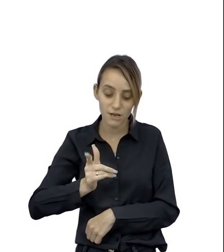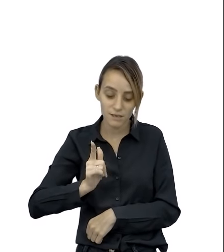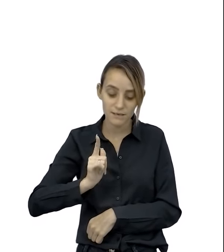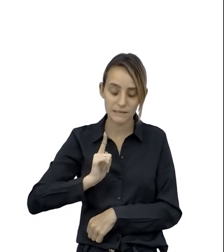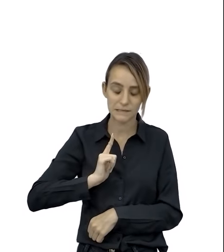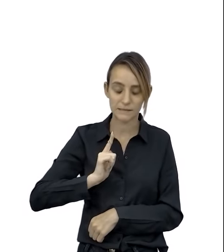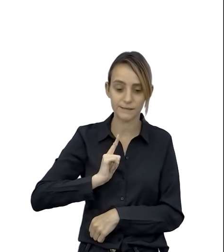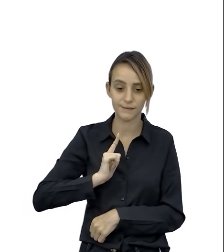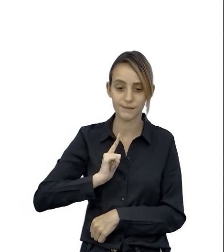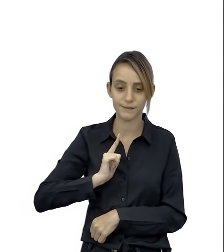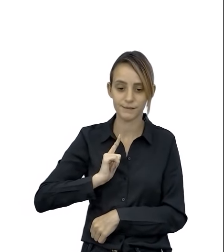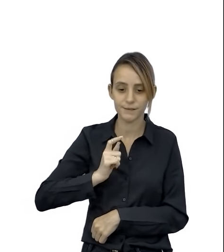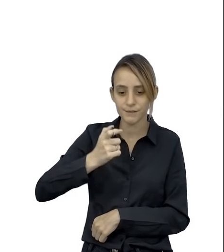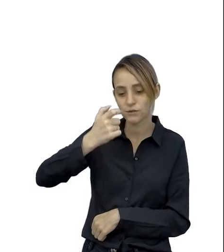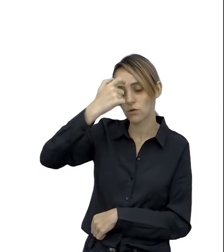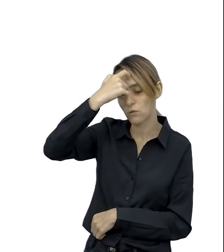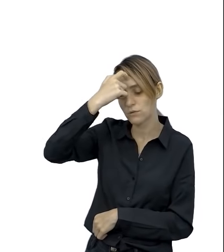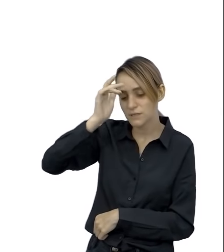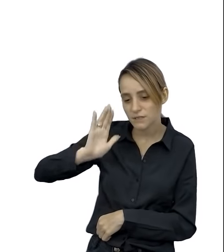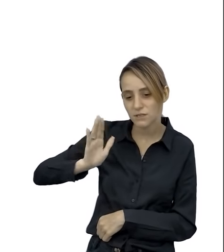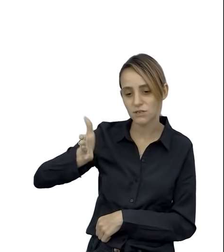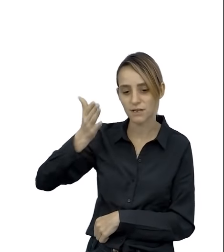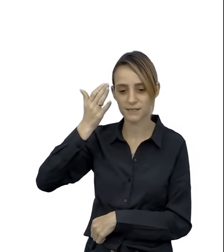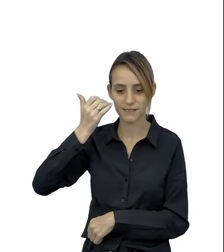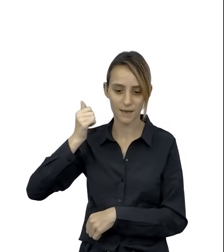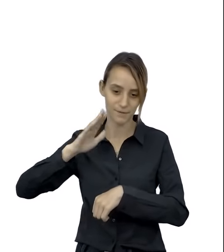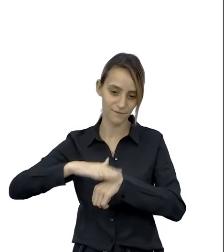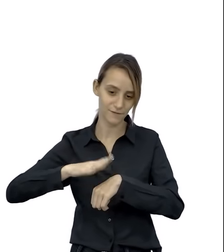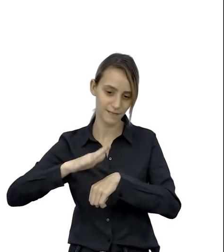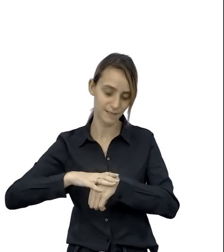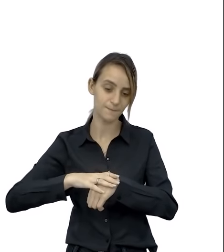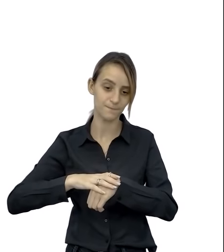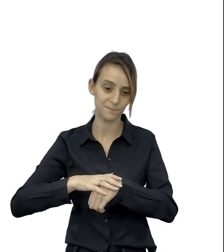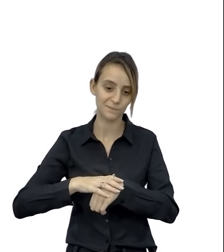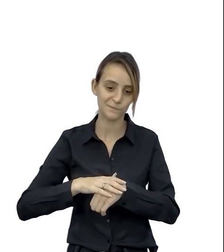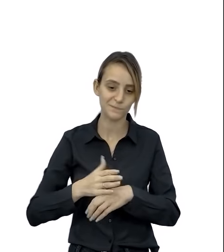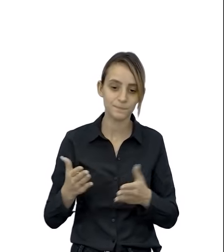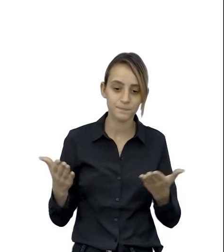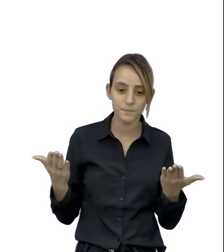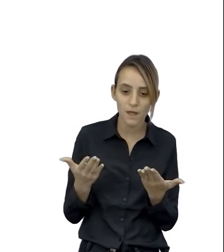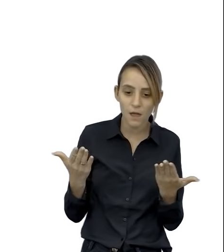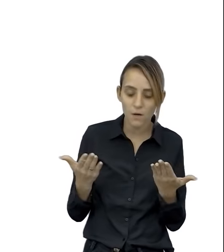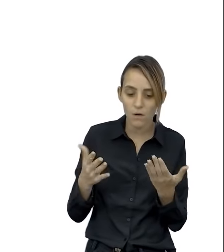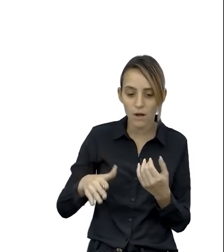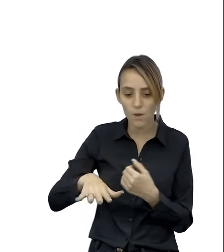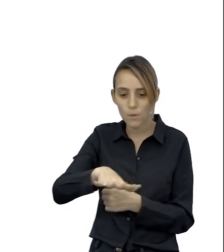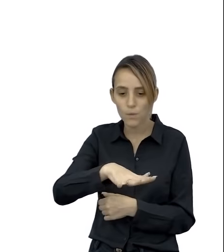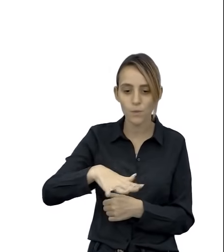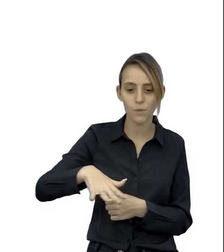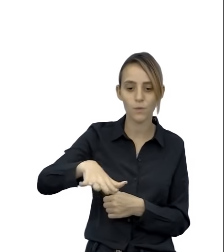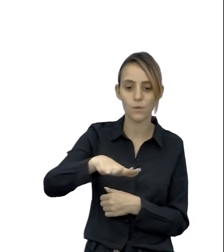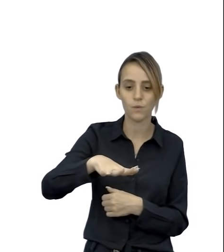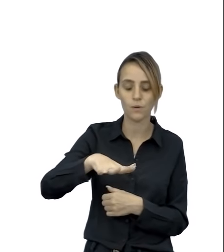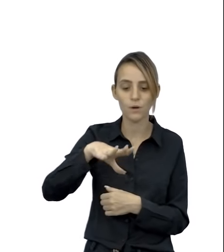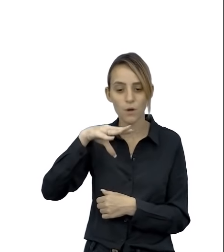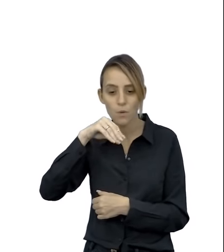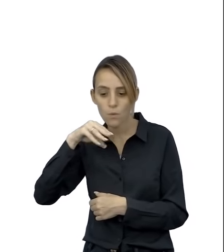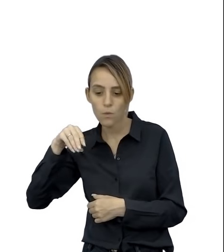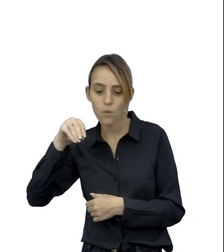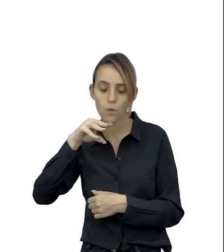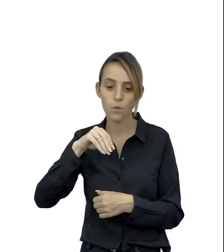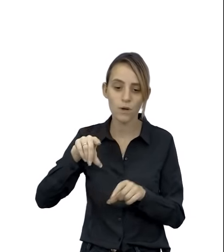momento, conscientes do que precisam fazer. Enquanto isso, nós vamos trabalhar generalizações orais,